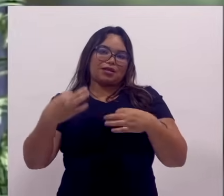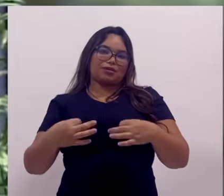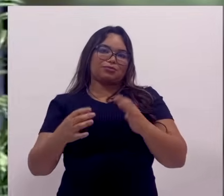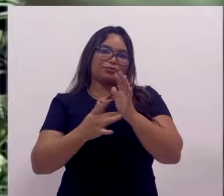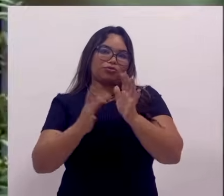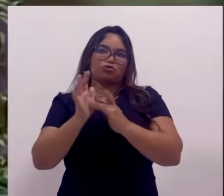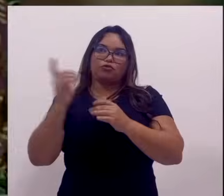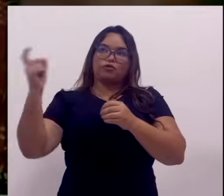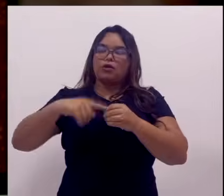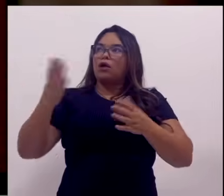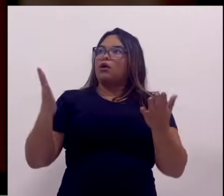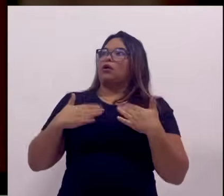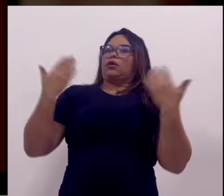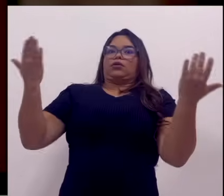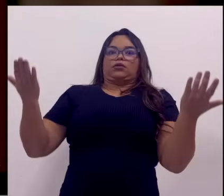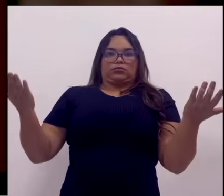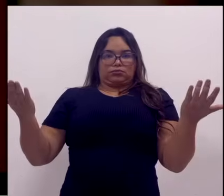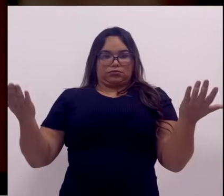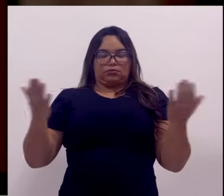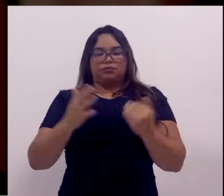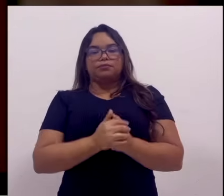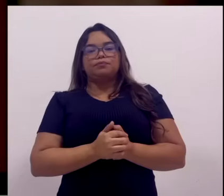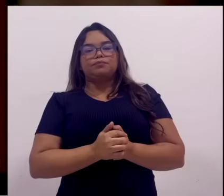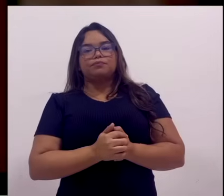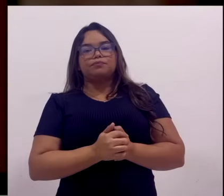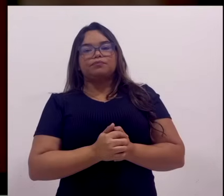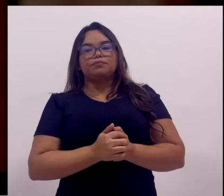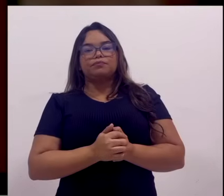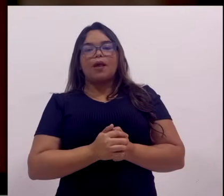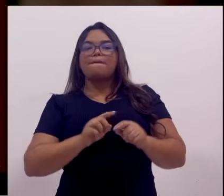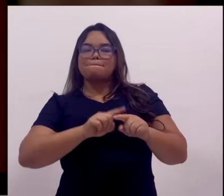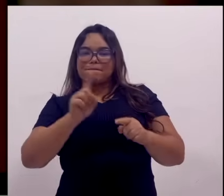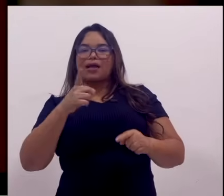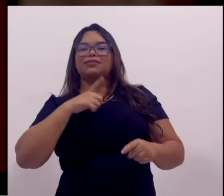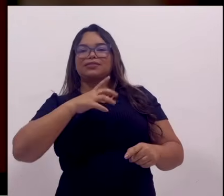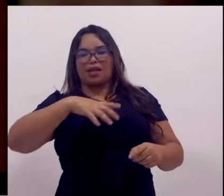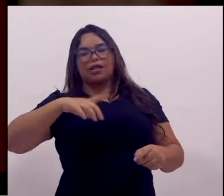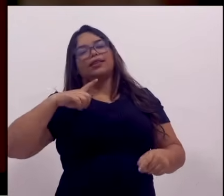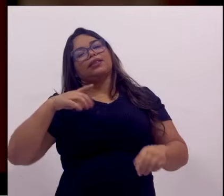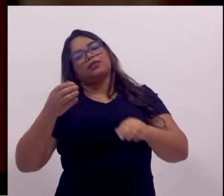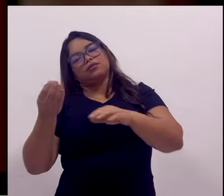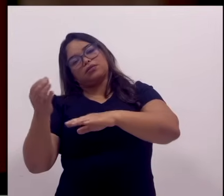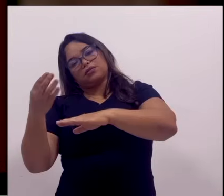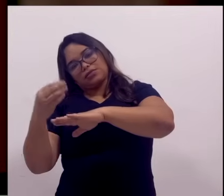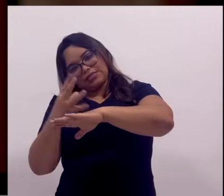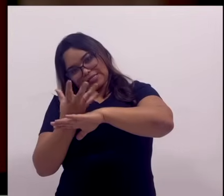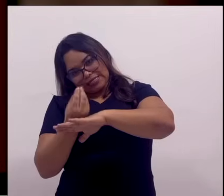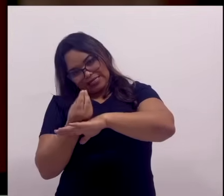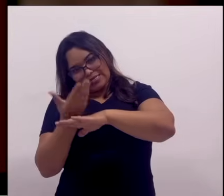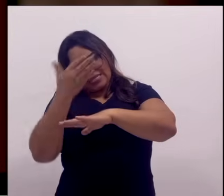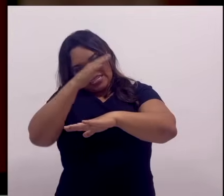total. Mas também há em Sardes algumas pessoas que não contaminaram as suas vestes.